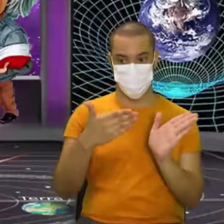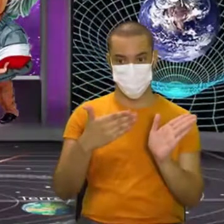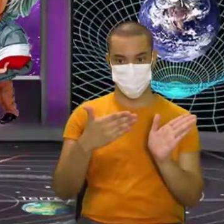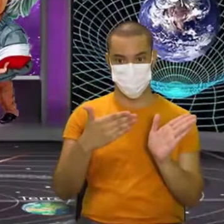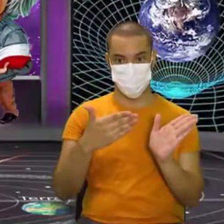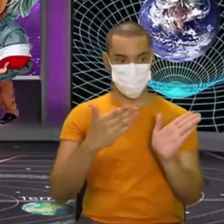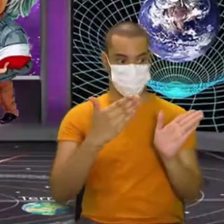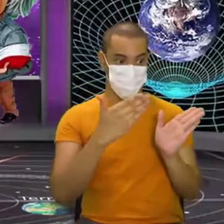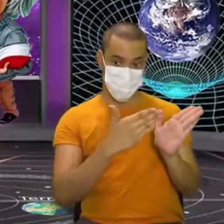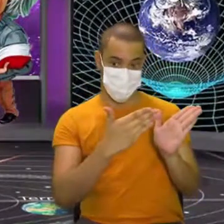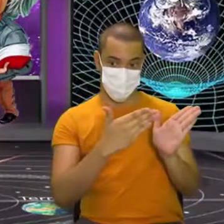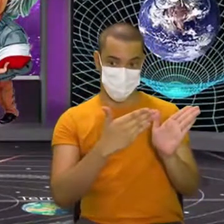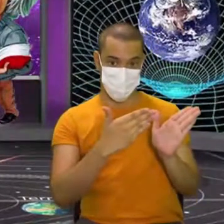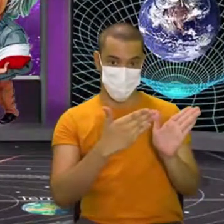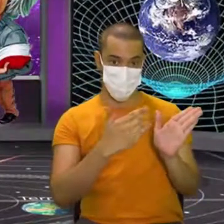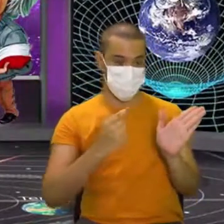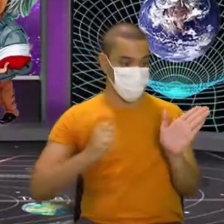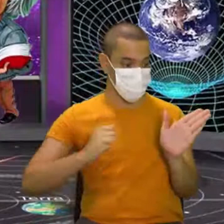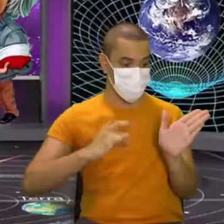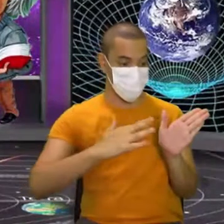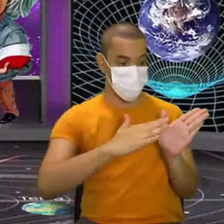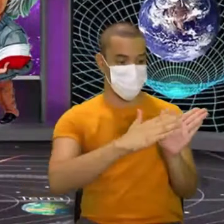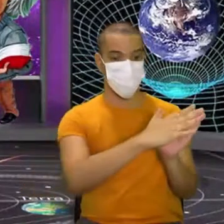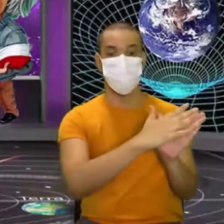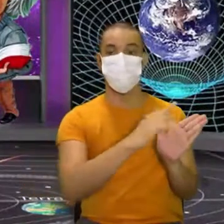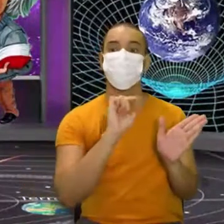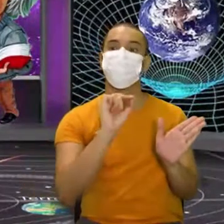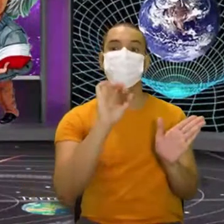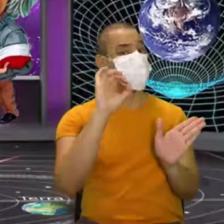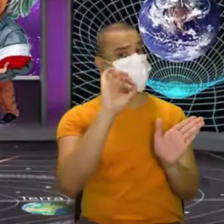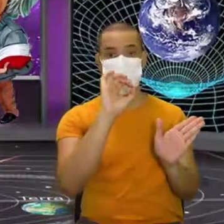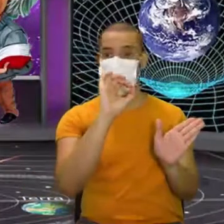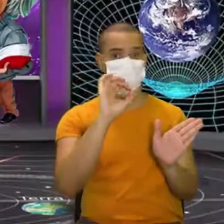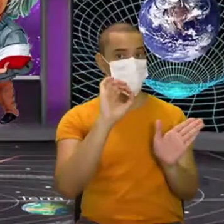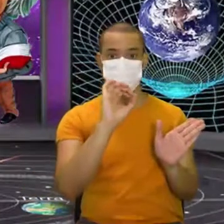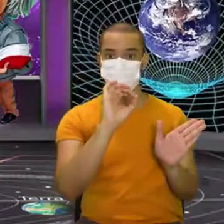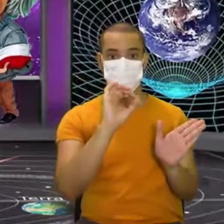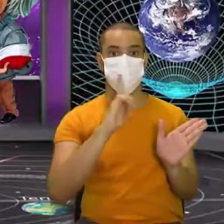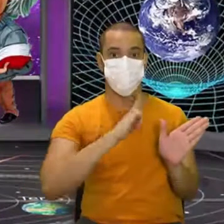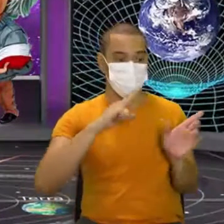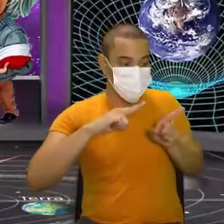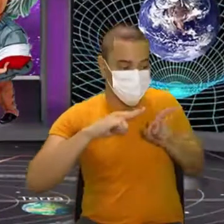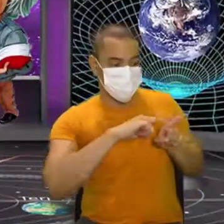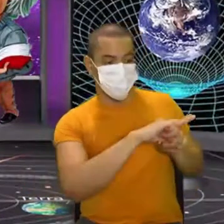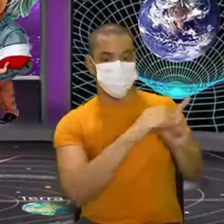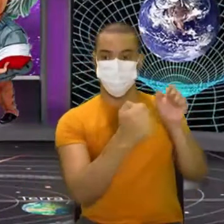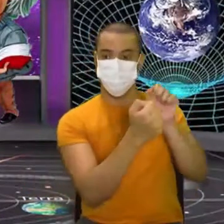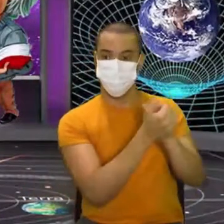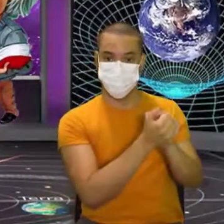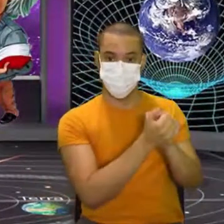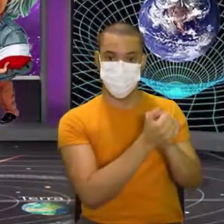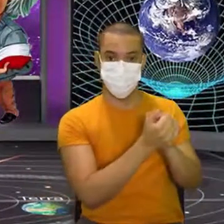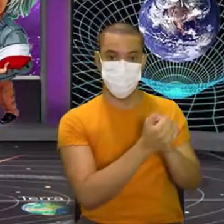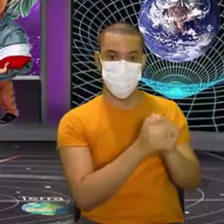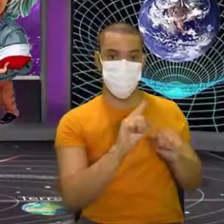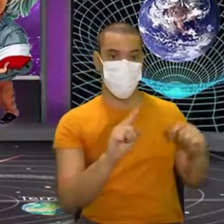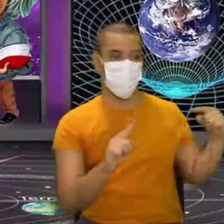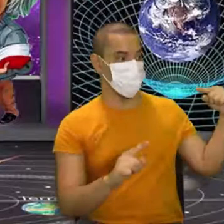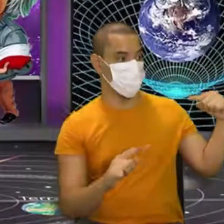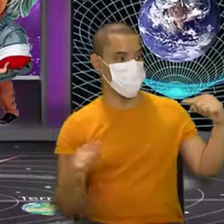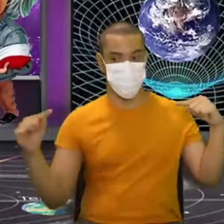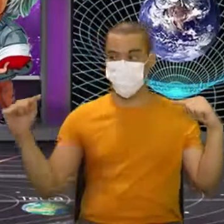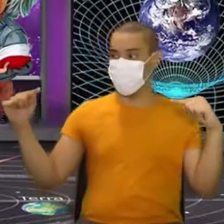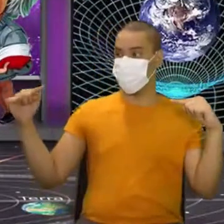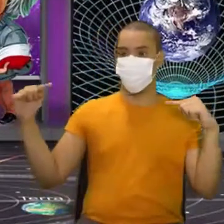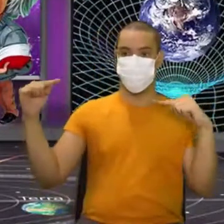a carga está se movendo para cá também é zero graus então não tem diferença tá paralelo mas se aqui é o campo EA carga está se